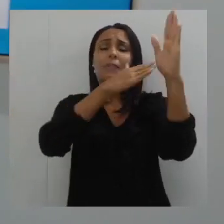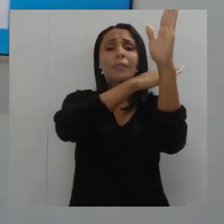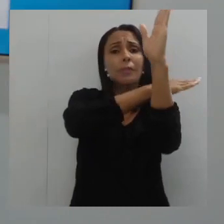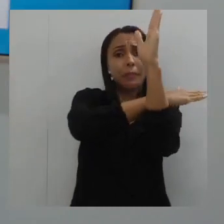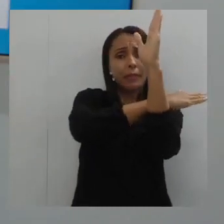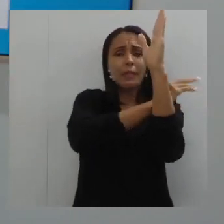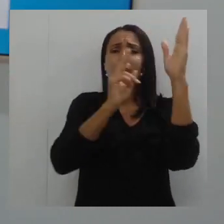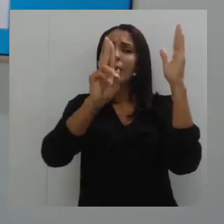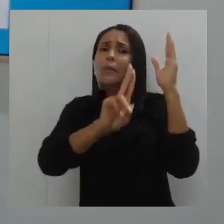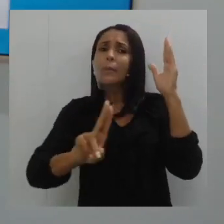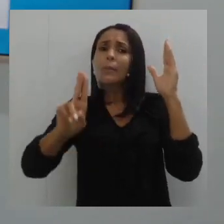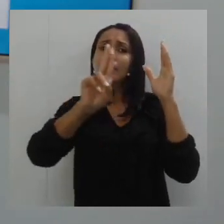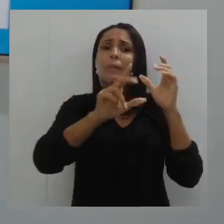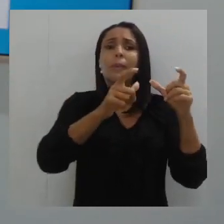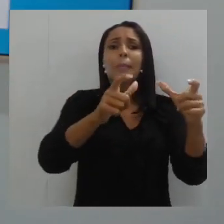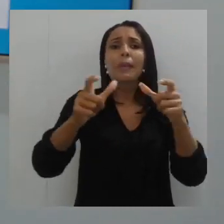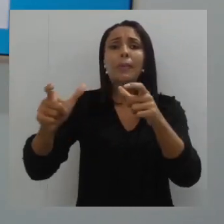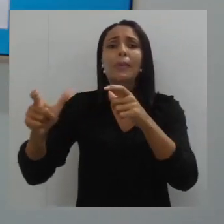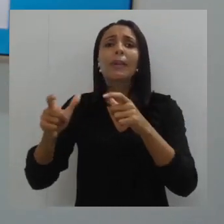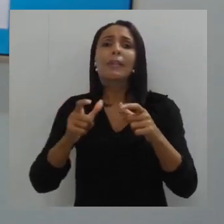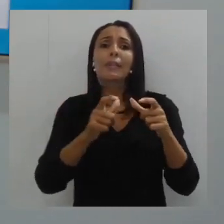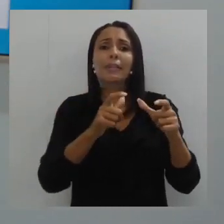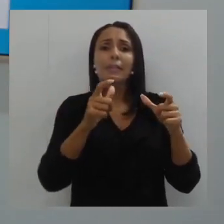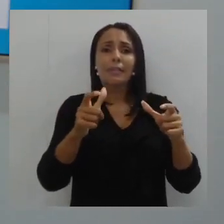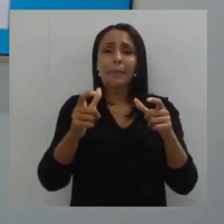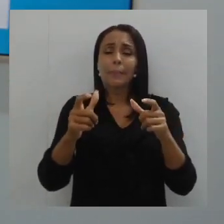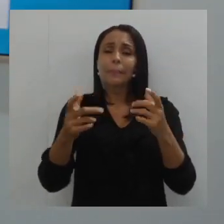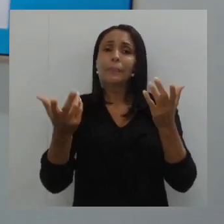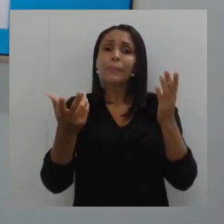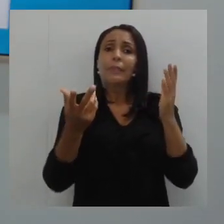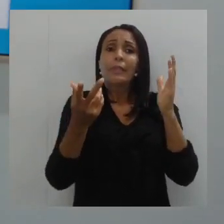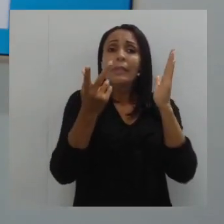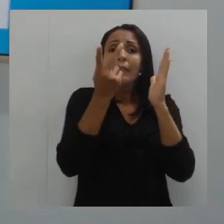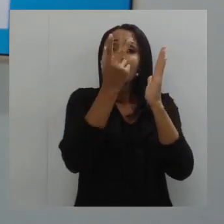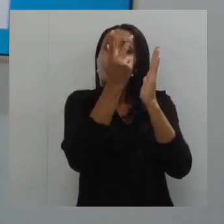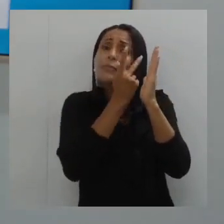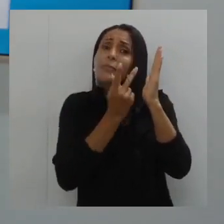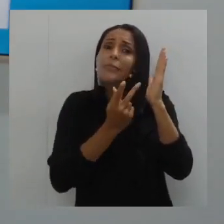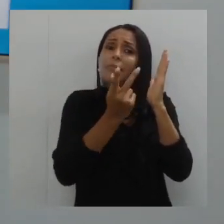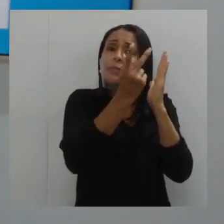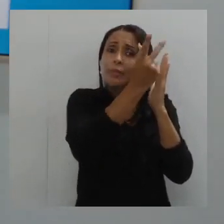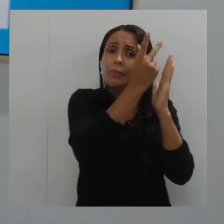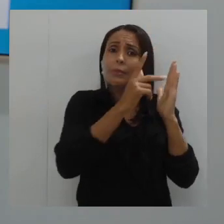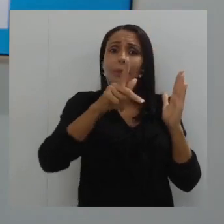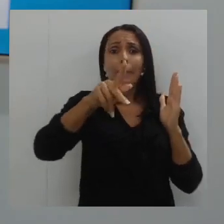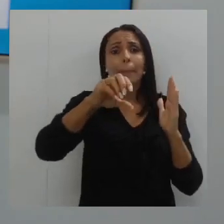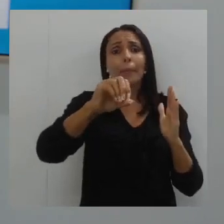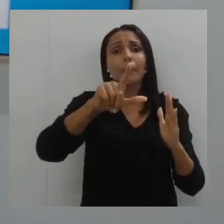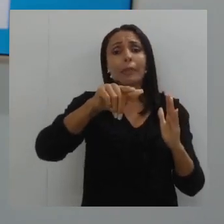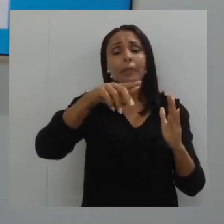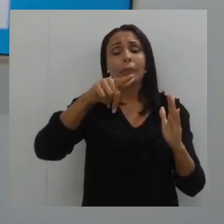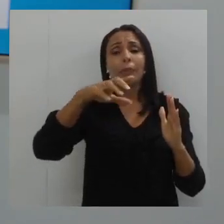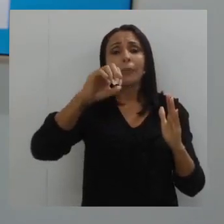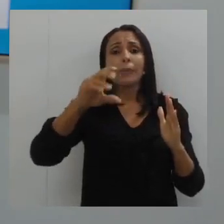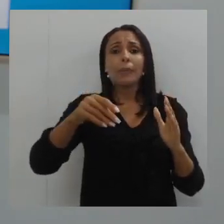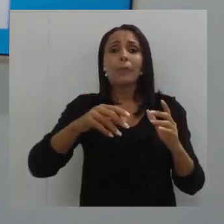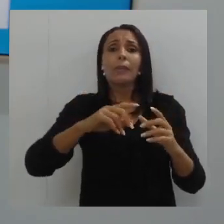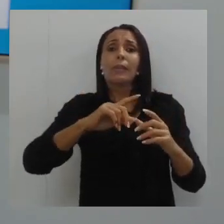cartesiano para localizar dentro dele figuras que são chamadas de polígonos e através